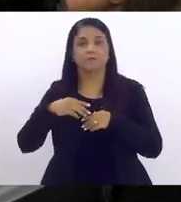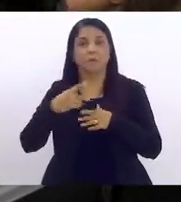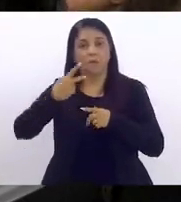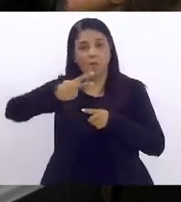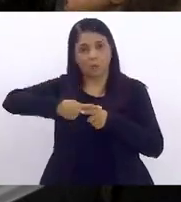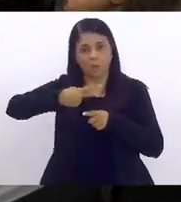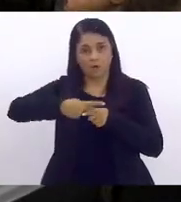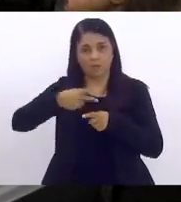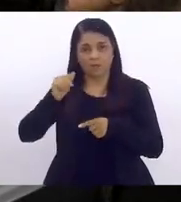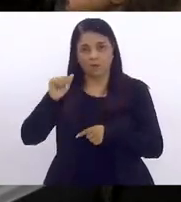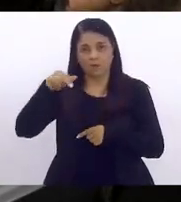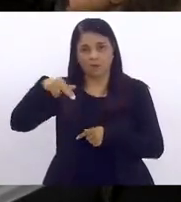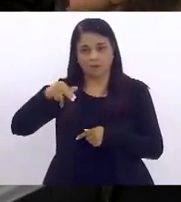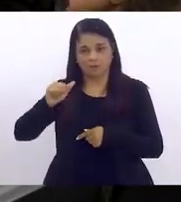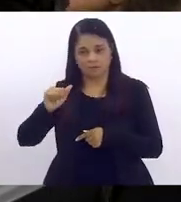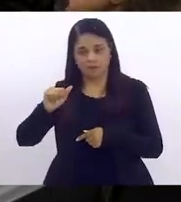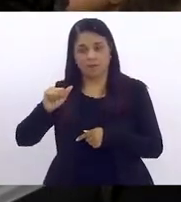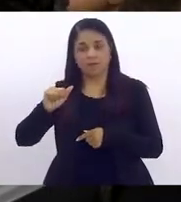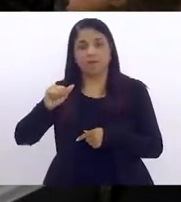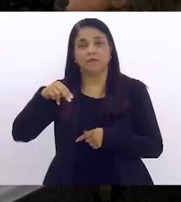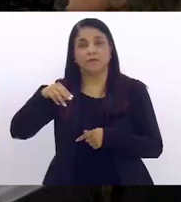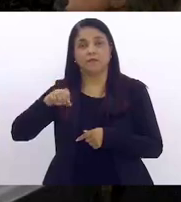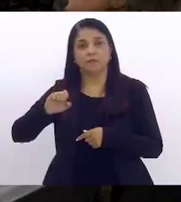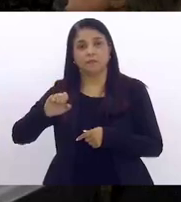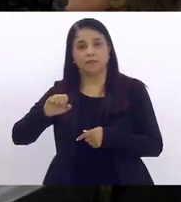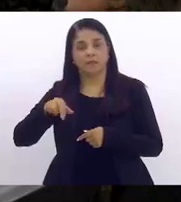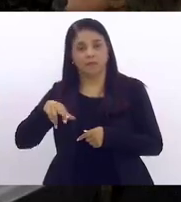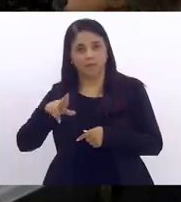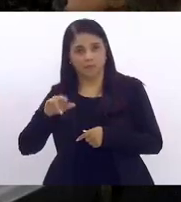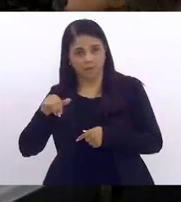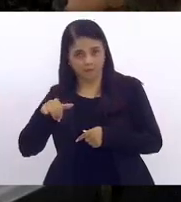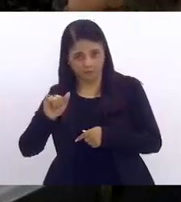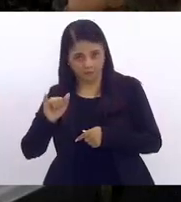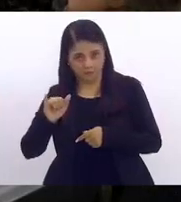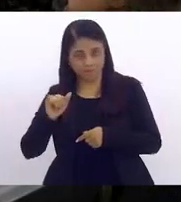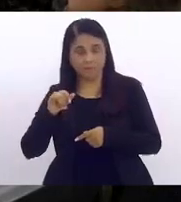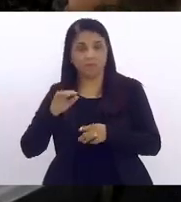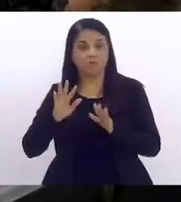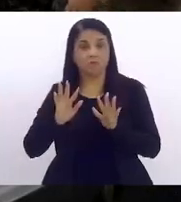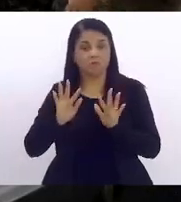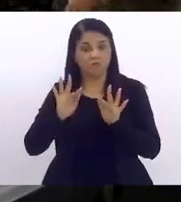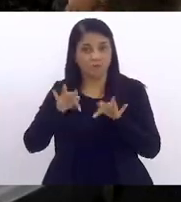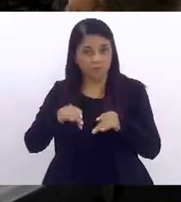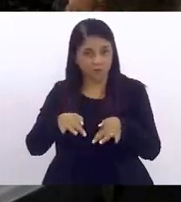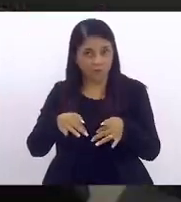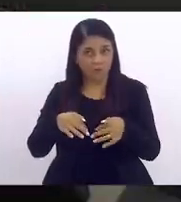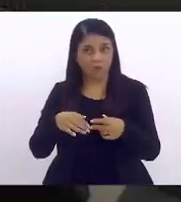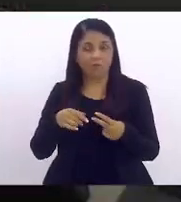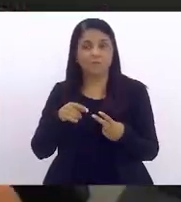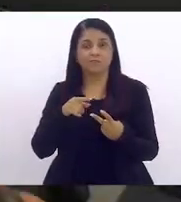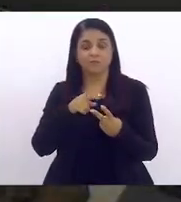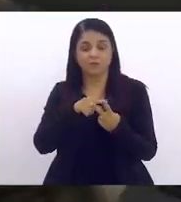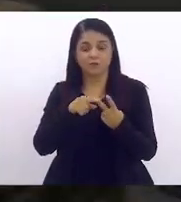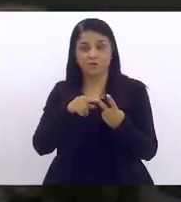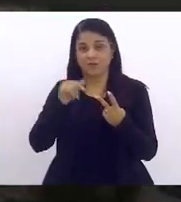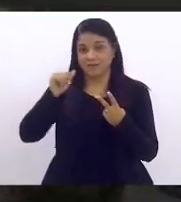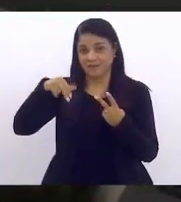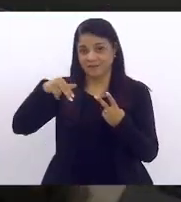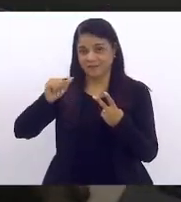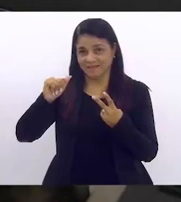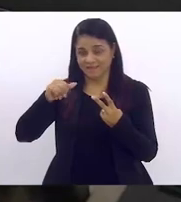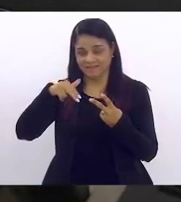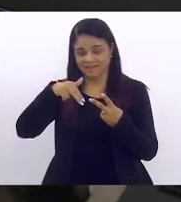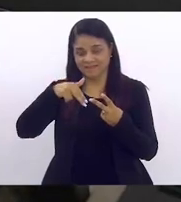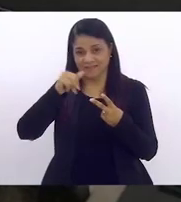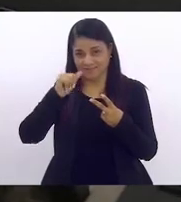da Saúde, e, ao final, é só porque você... as Anas, né, porque, no caso, são duas Anas, não vão falar. Elas, na